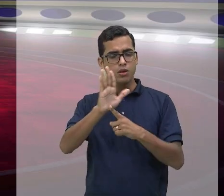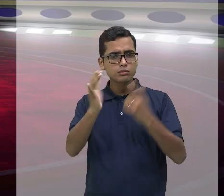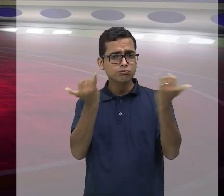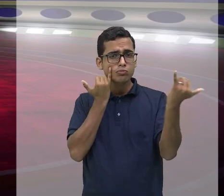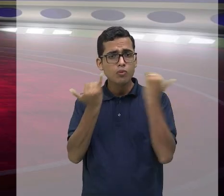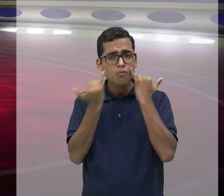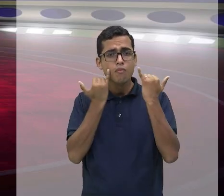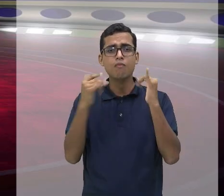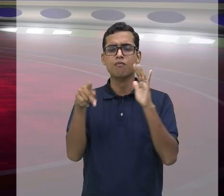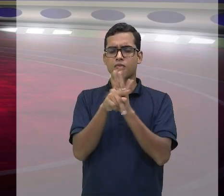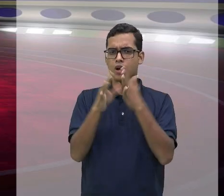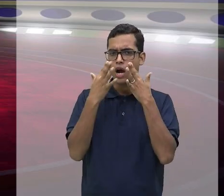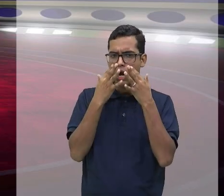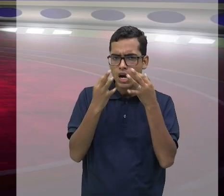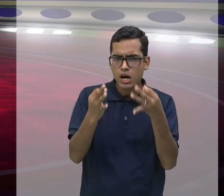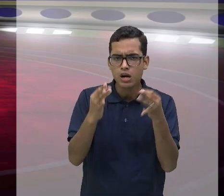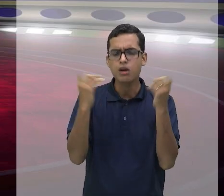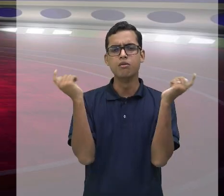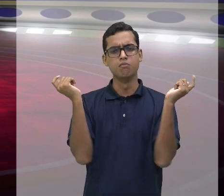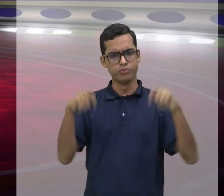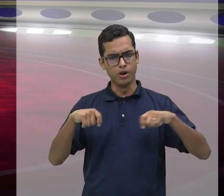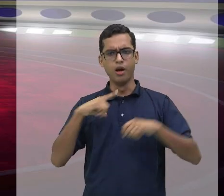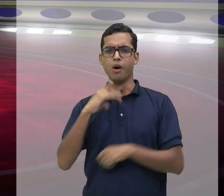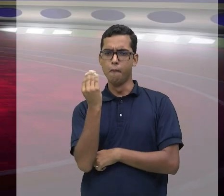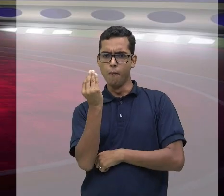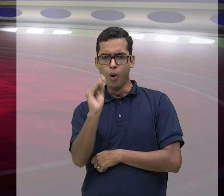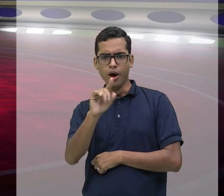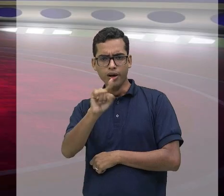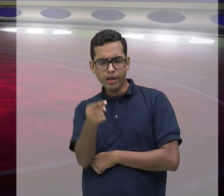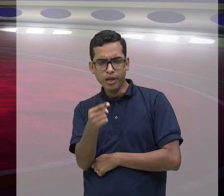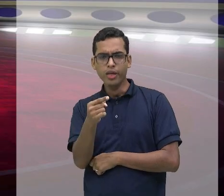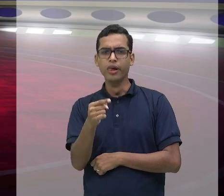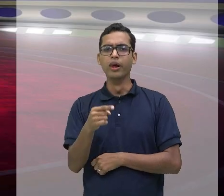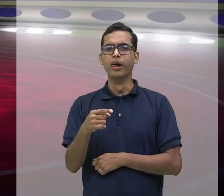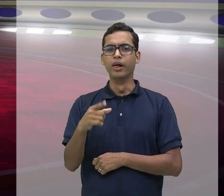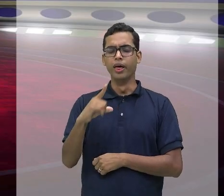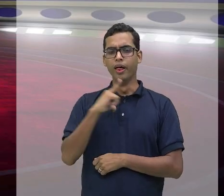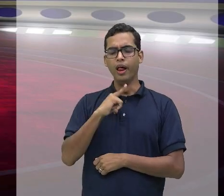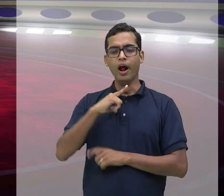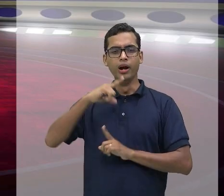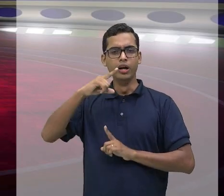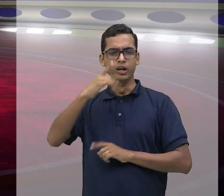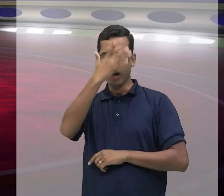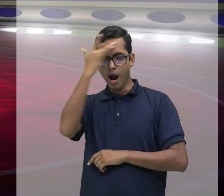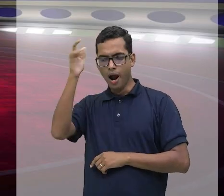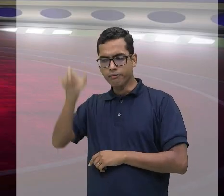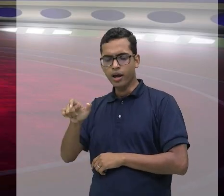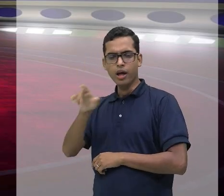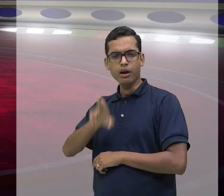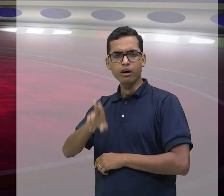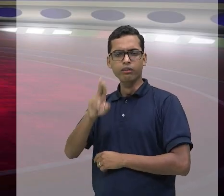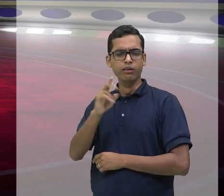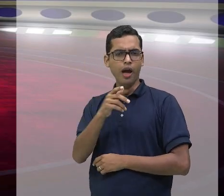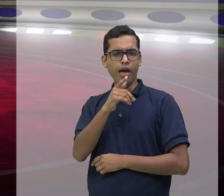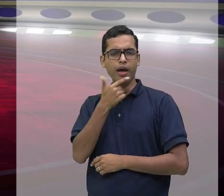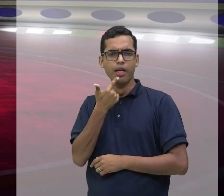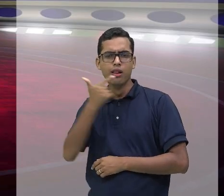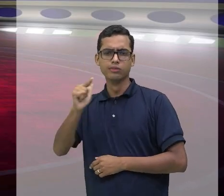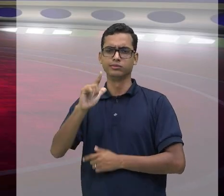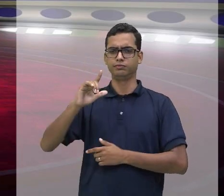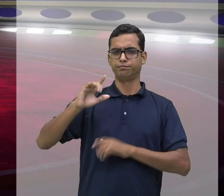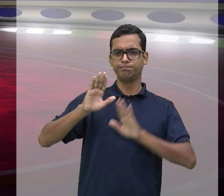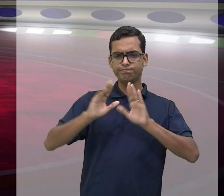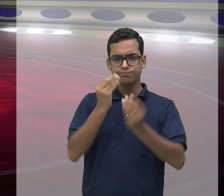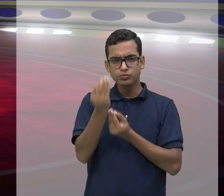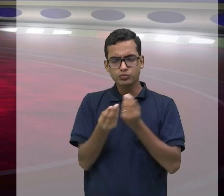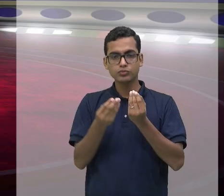informação, chamar a atenção para isso. E aí, de novo, entra a questão do estilo do indivíduo que está utilizando a língua, tá? Eu não utilizo